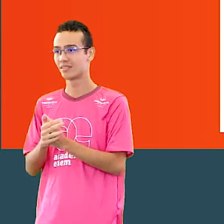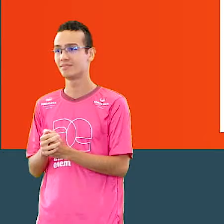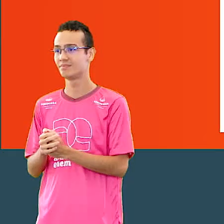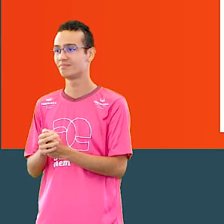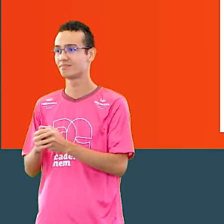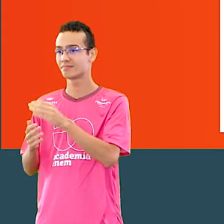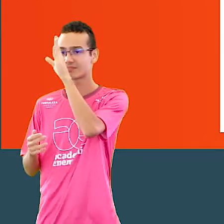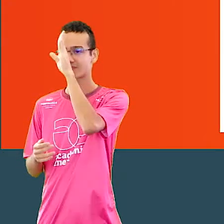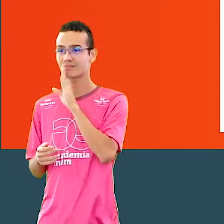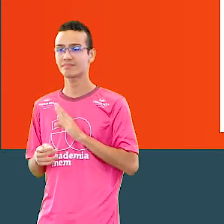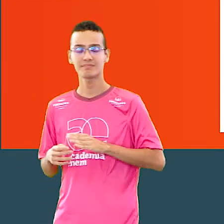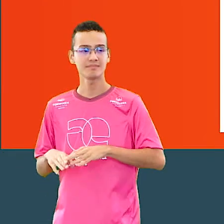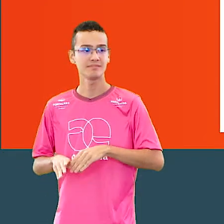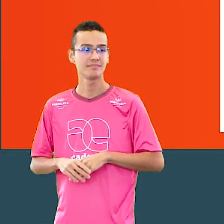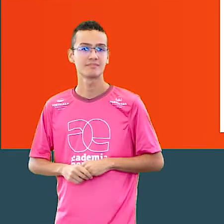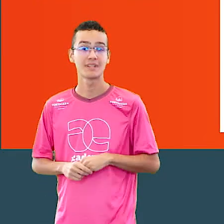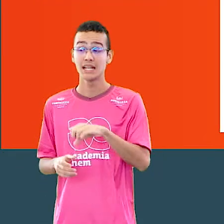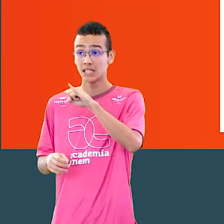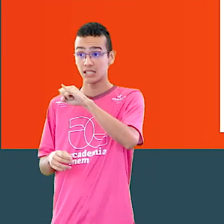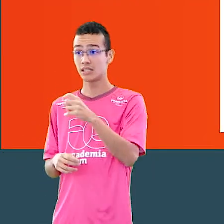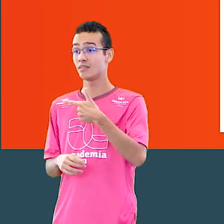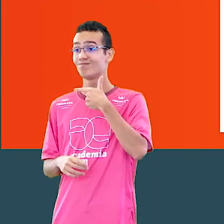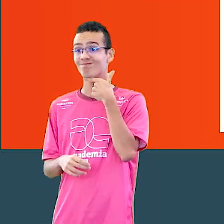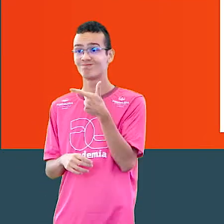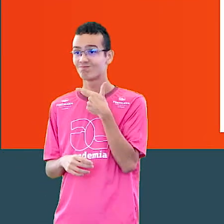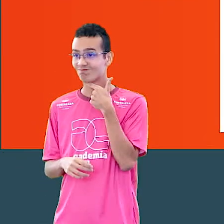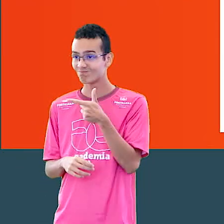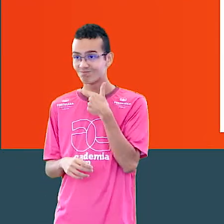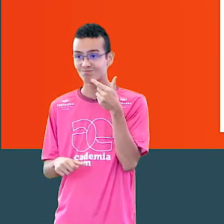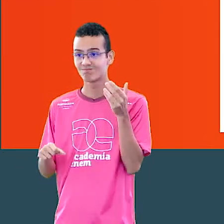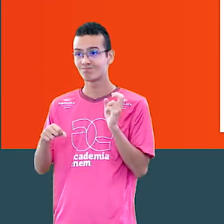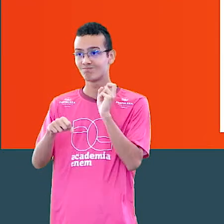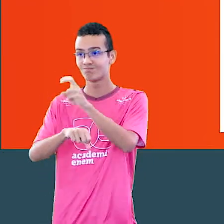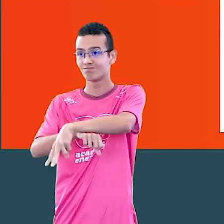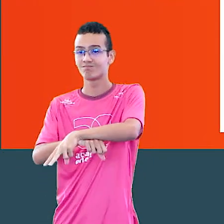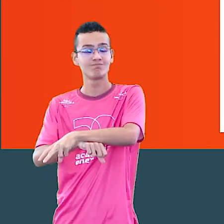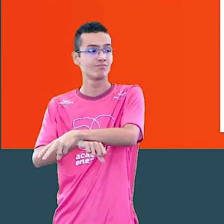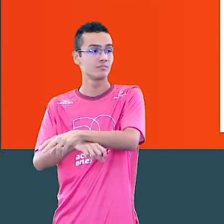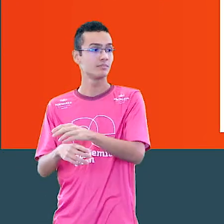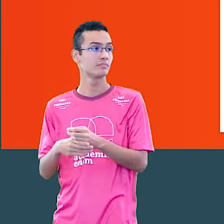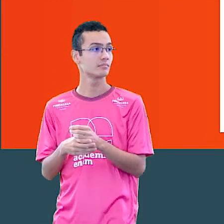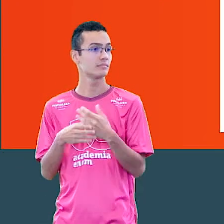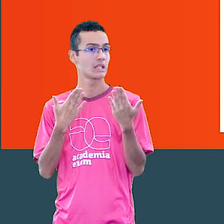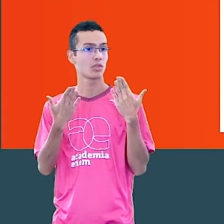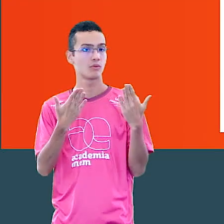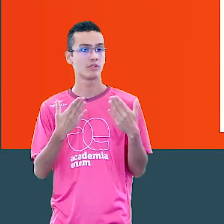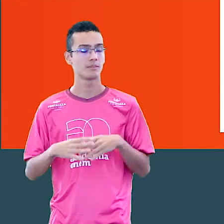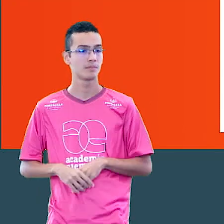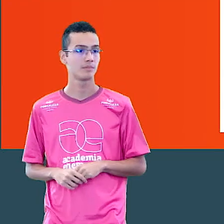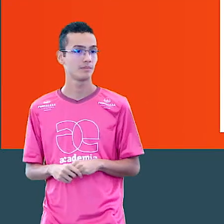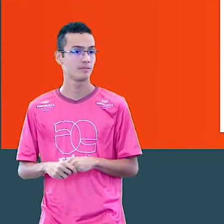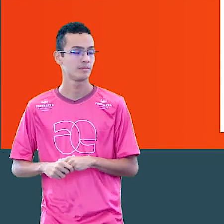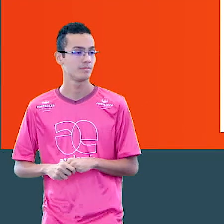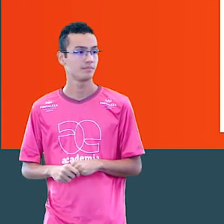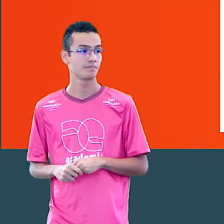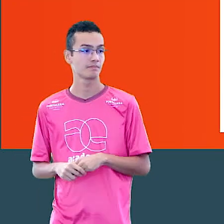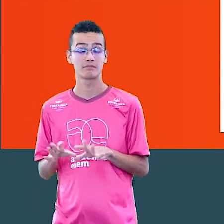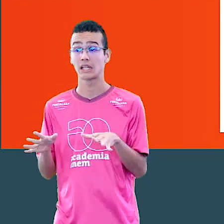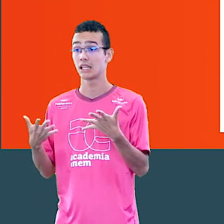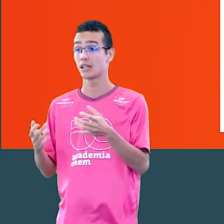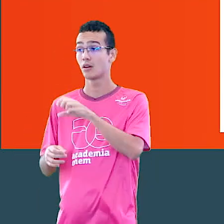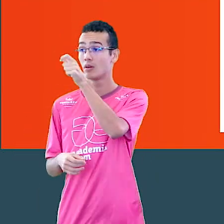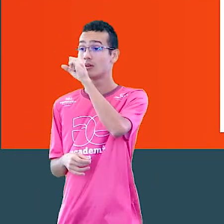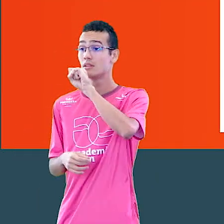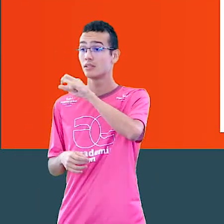ingressar imediatamente, Juninho, Haroldinho, dúvidazinha ali, ó, leva o microfone, por favor. Então, assim, quem não